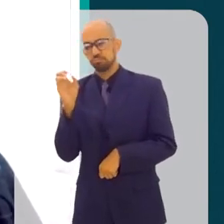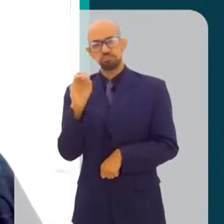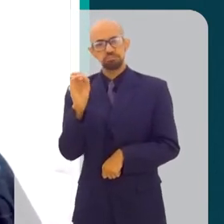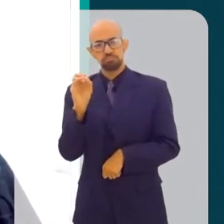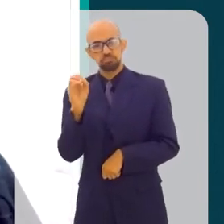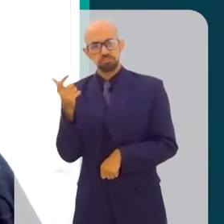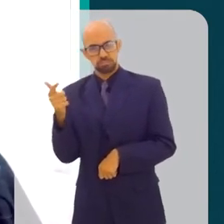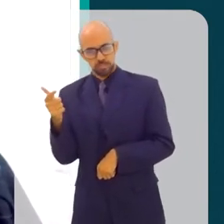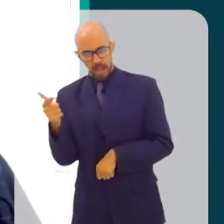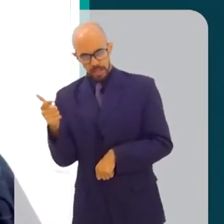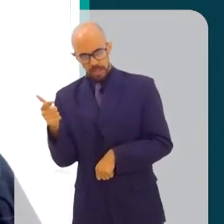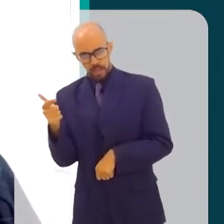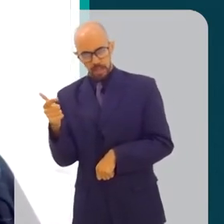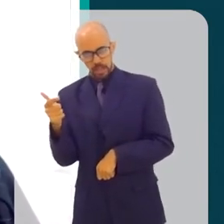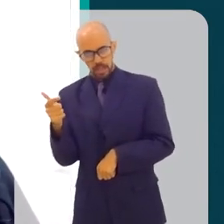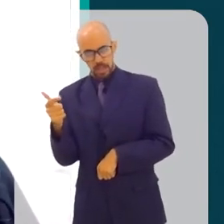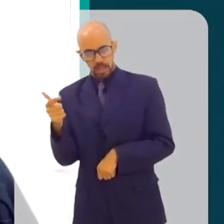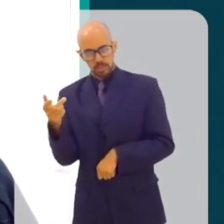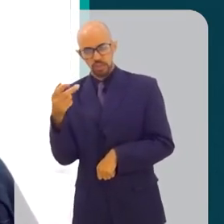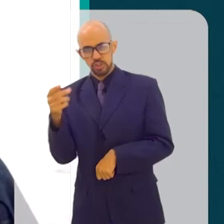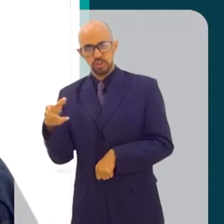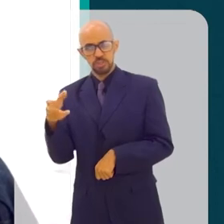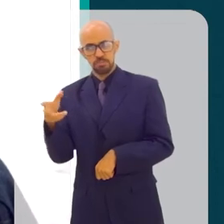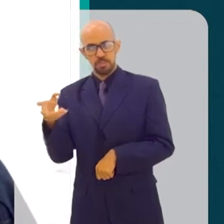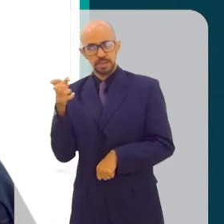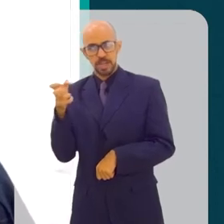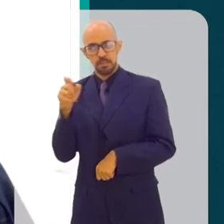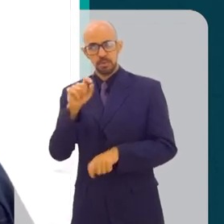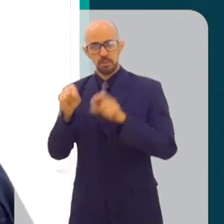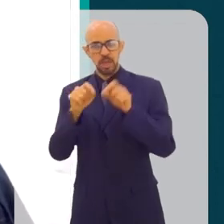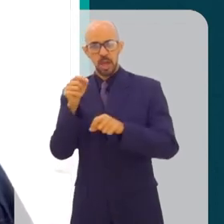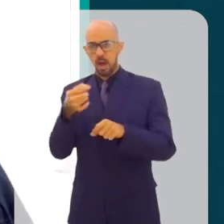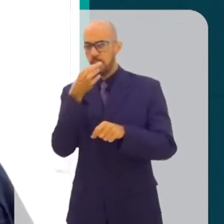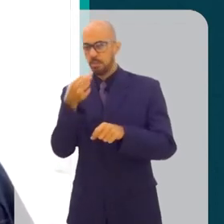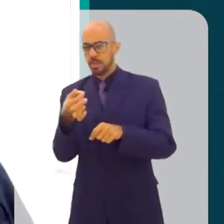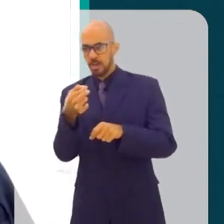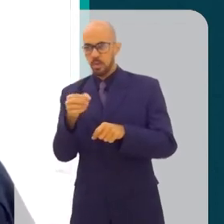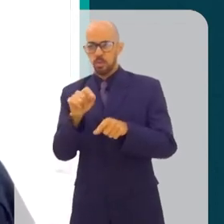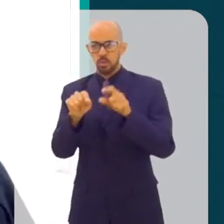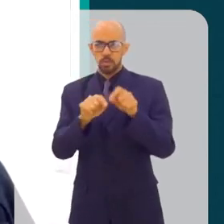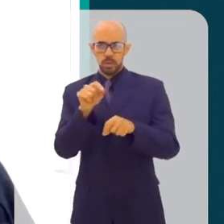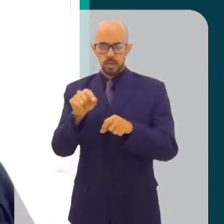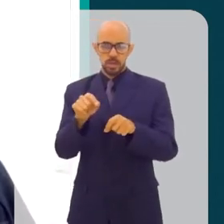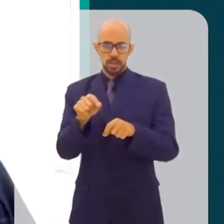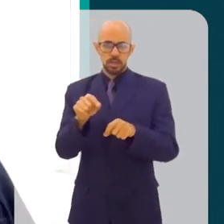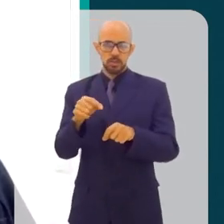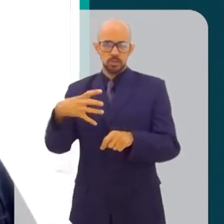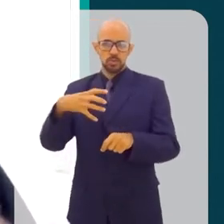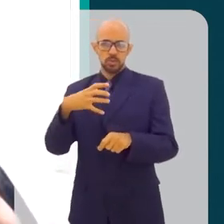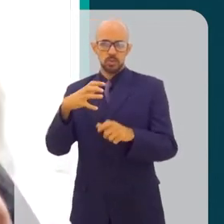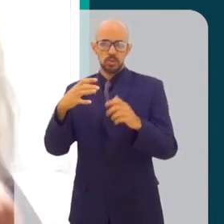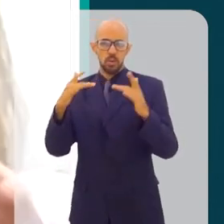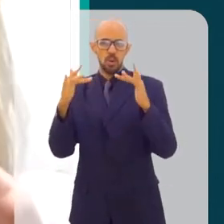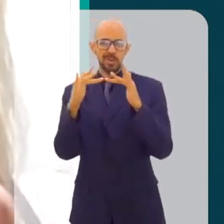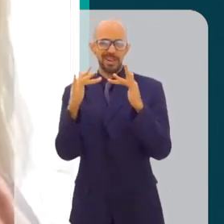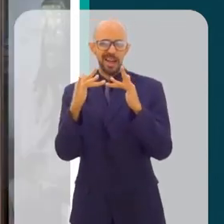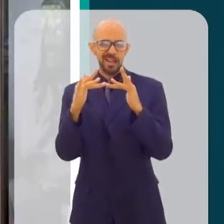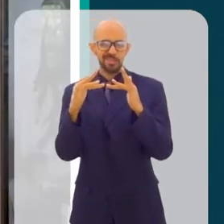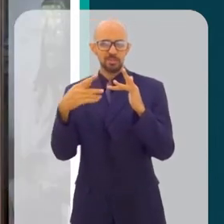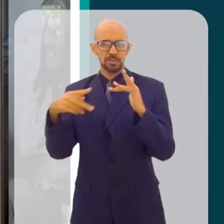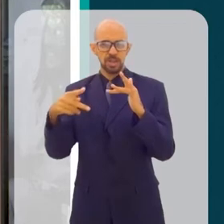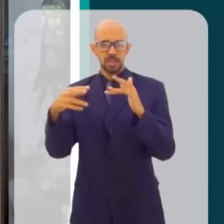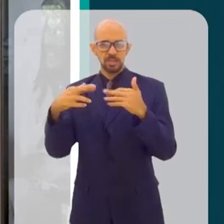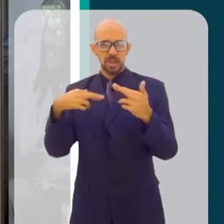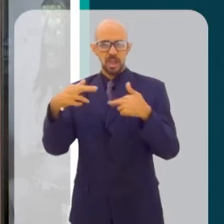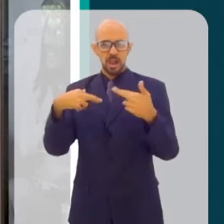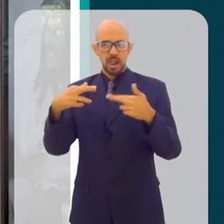Então, o que a gente ouve? Que o ser humano é sexual, que a forma de intimidade e